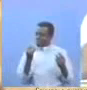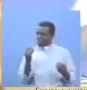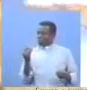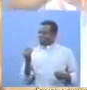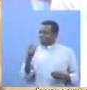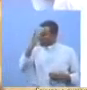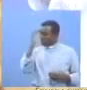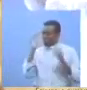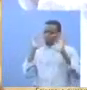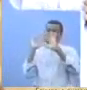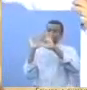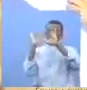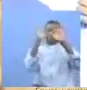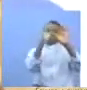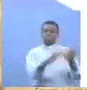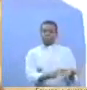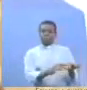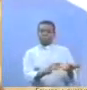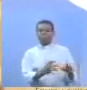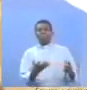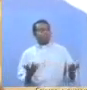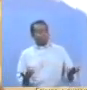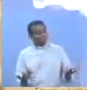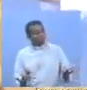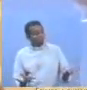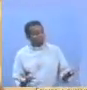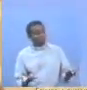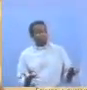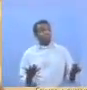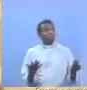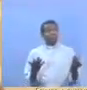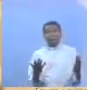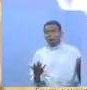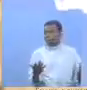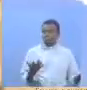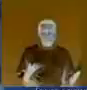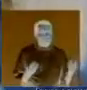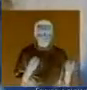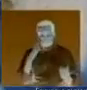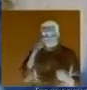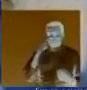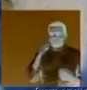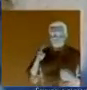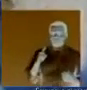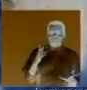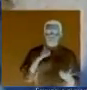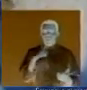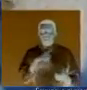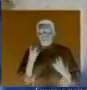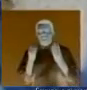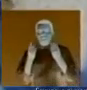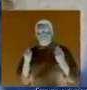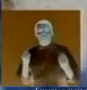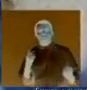Os convidados do noivo do lado direito. Aí separou um grupo para lá, outro para cá. Falou, vocês tudo podem ir embora. Isso